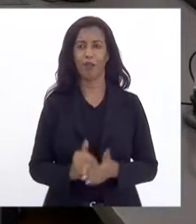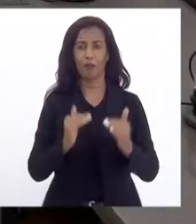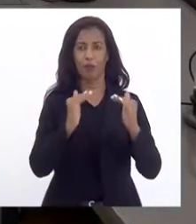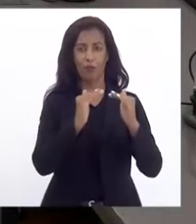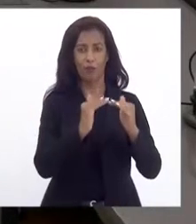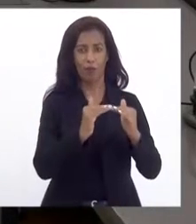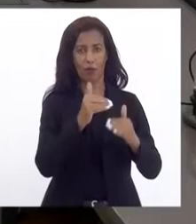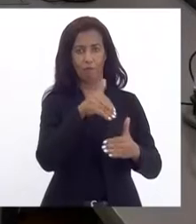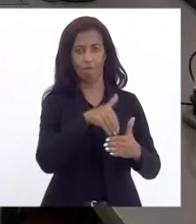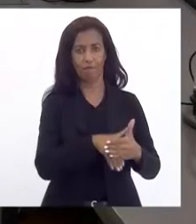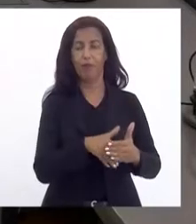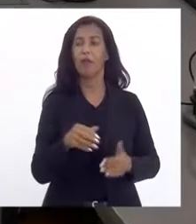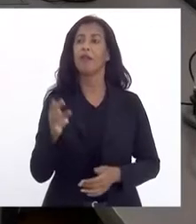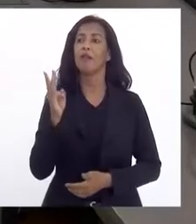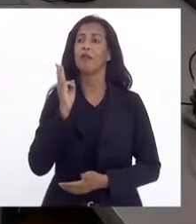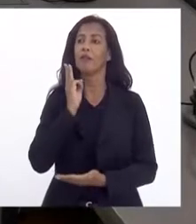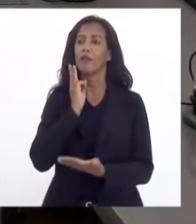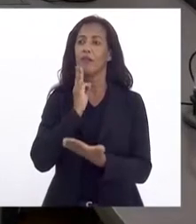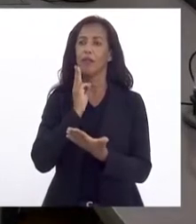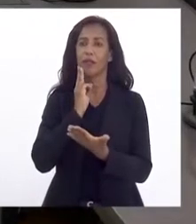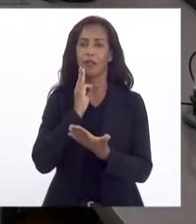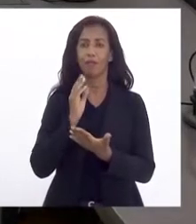deputada, deputado Valdec.